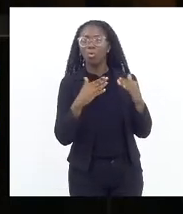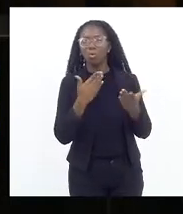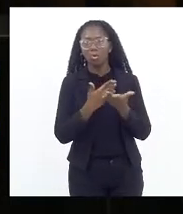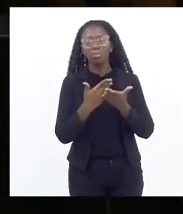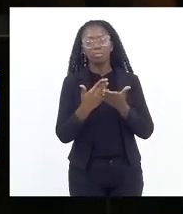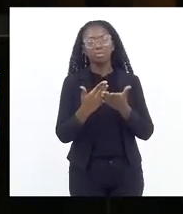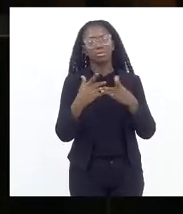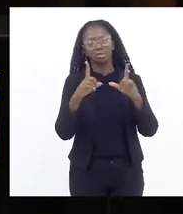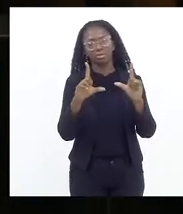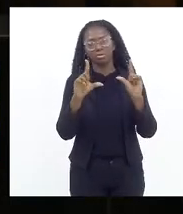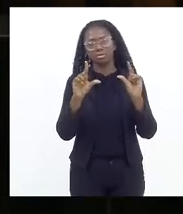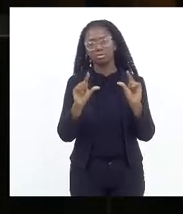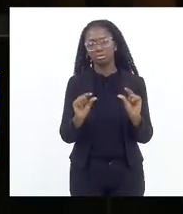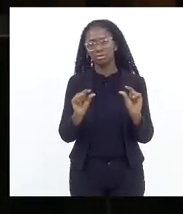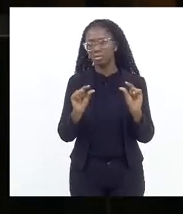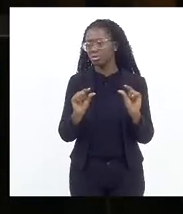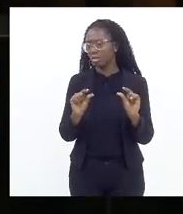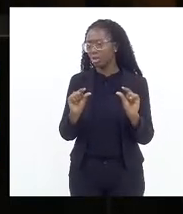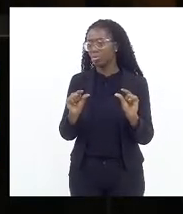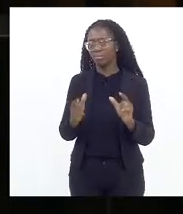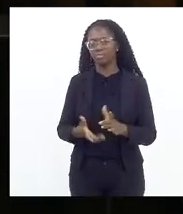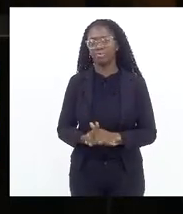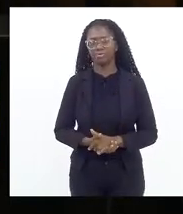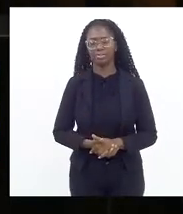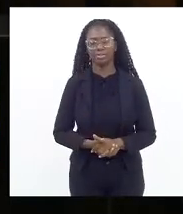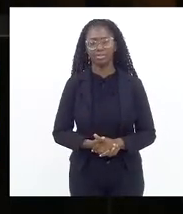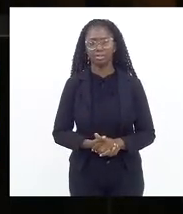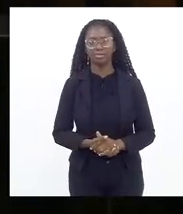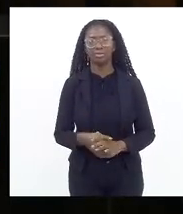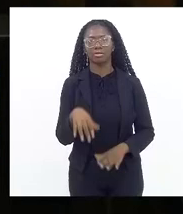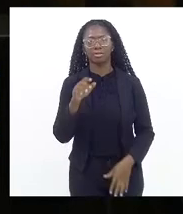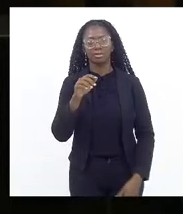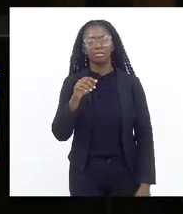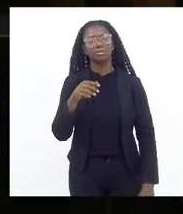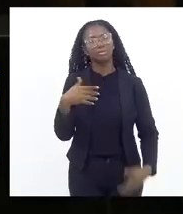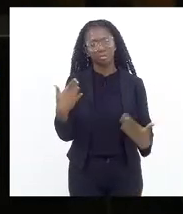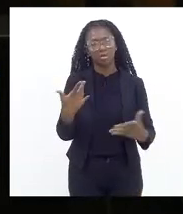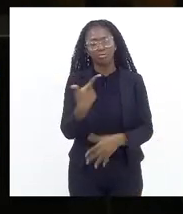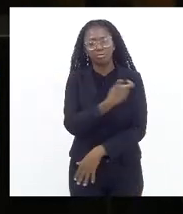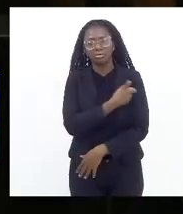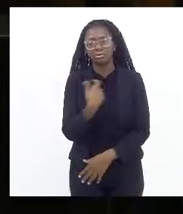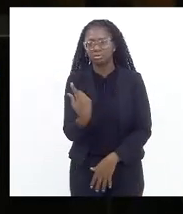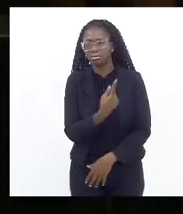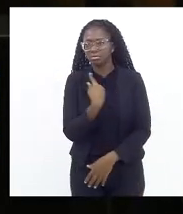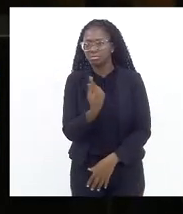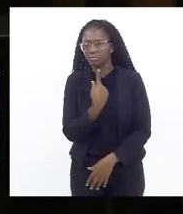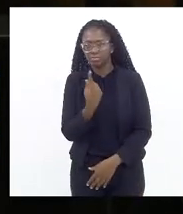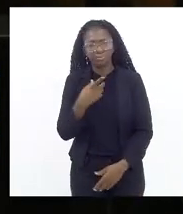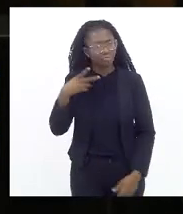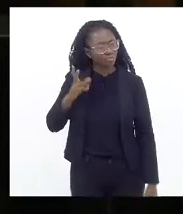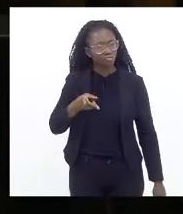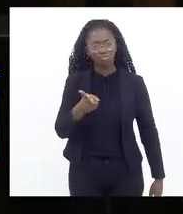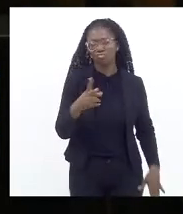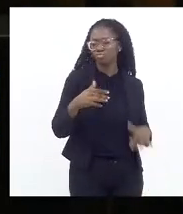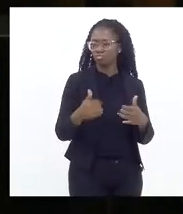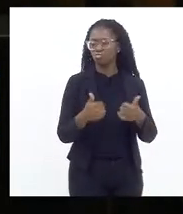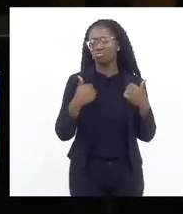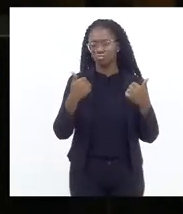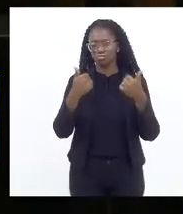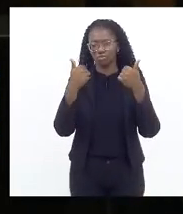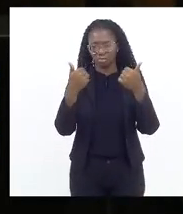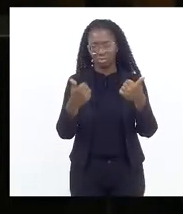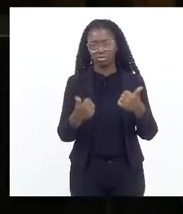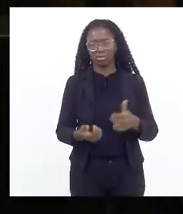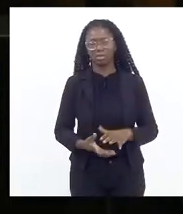redução em relação ao uso das máscaras. A nossa vacinação, ela está indo de vento em polpa, graças a Deus